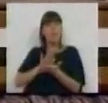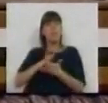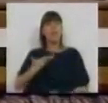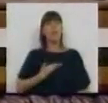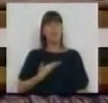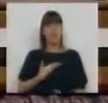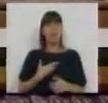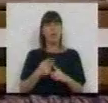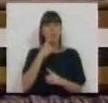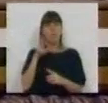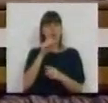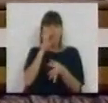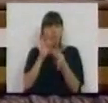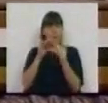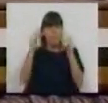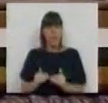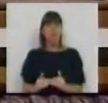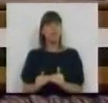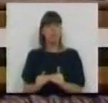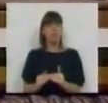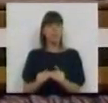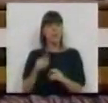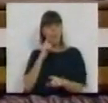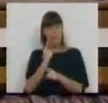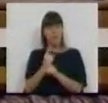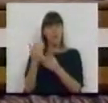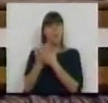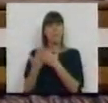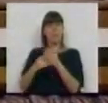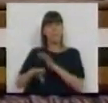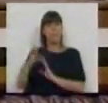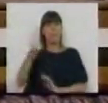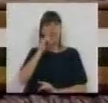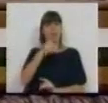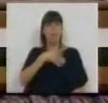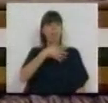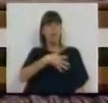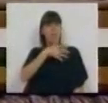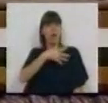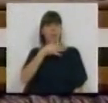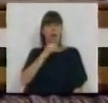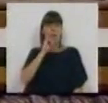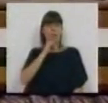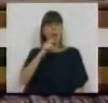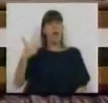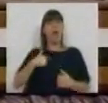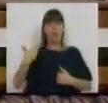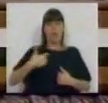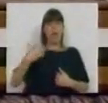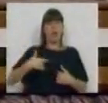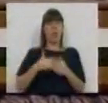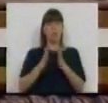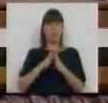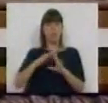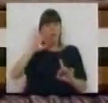de dívida com juros baixíssimos. Os mesmos mercados que a direita sempre invocou para legitimar todos